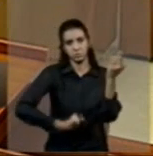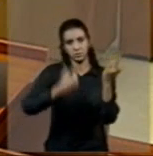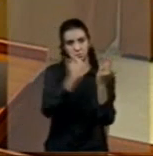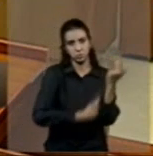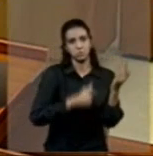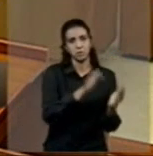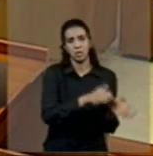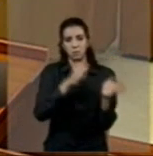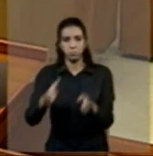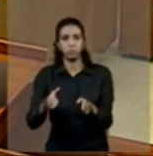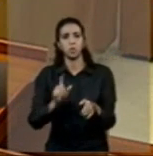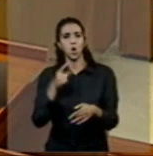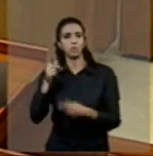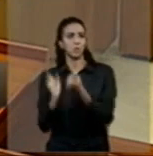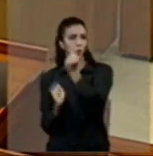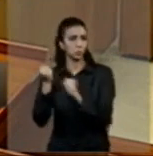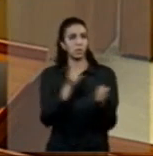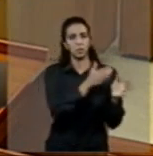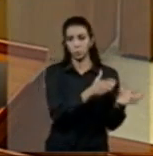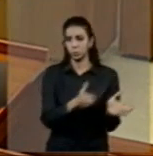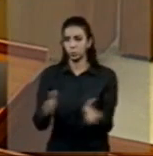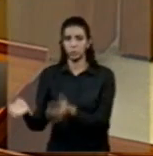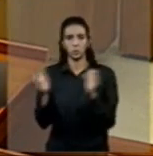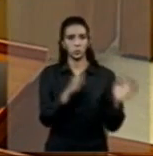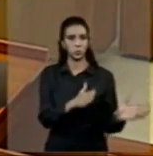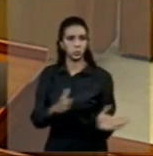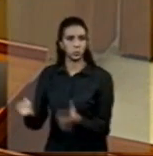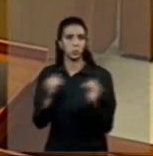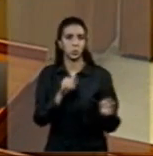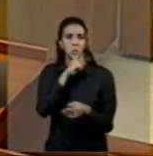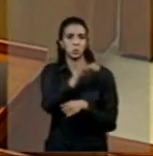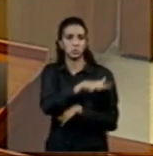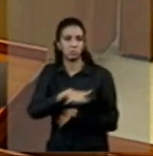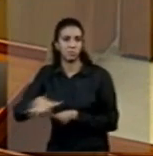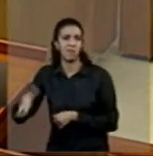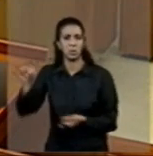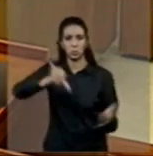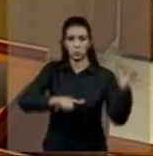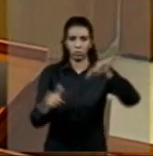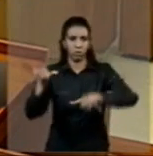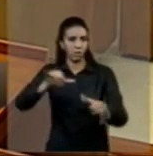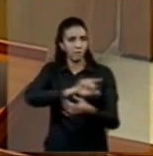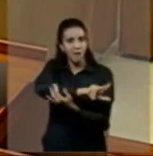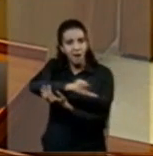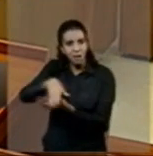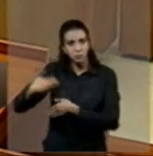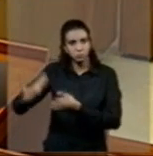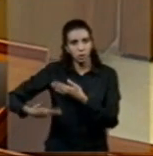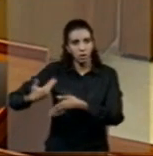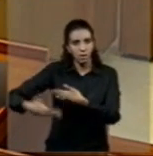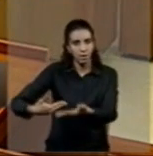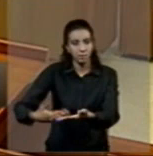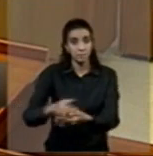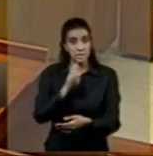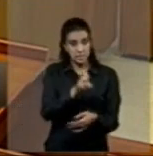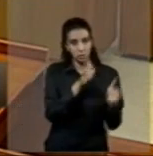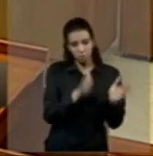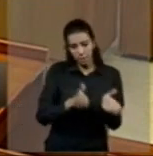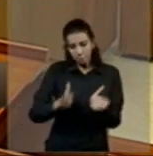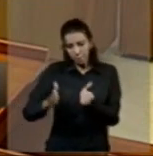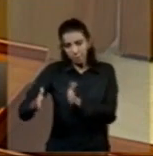grandes reatores, para branqueamento com oxigênio, soda, dióxido de cloro, mais 5 etapas,